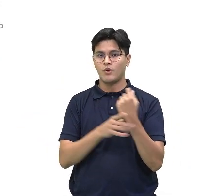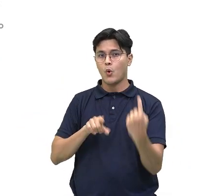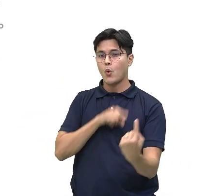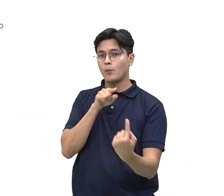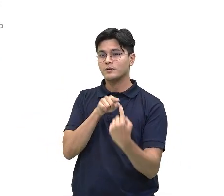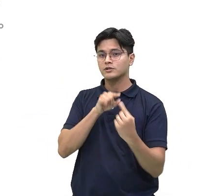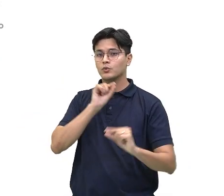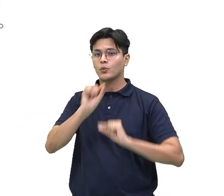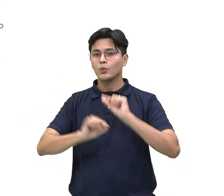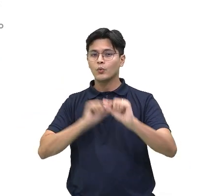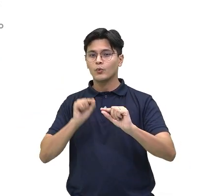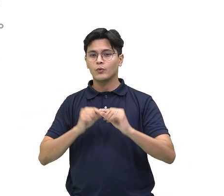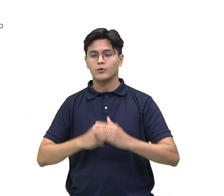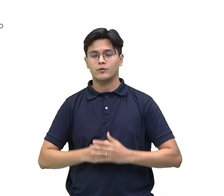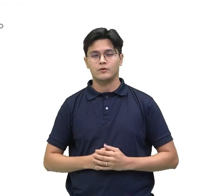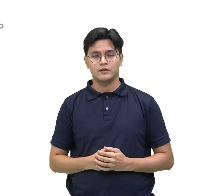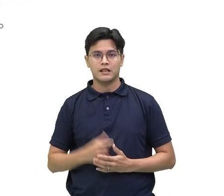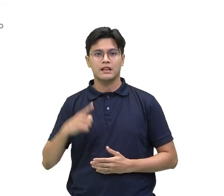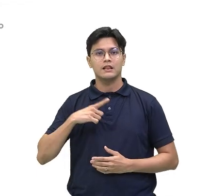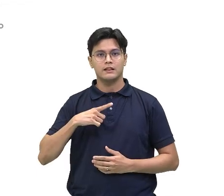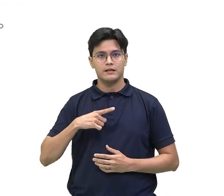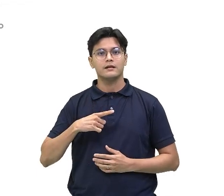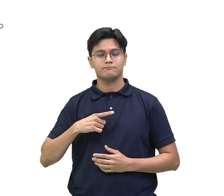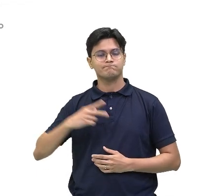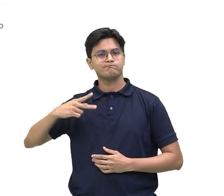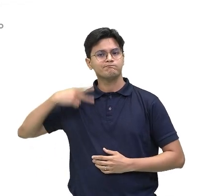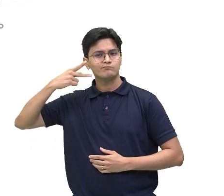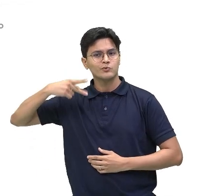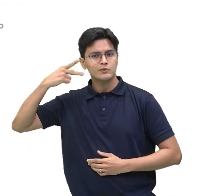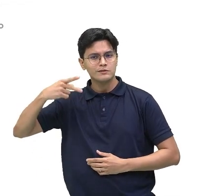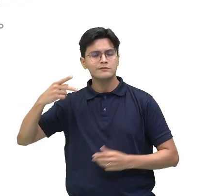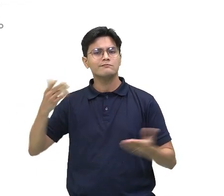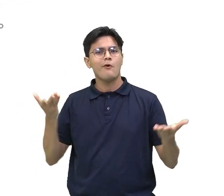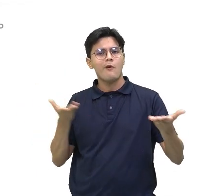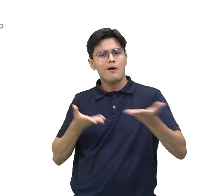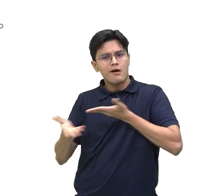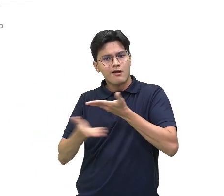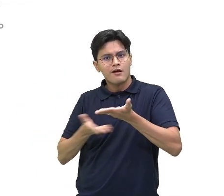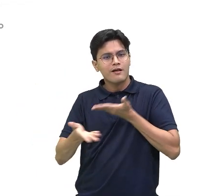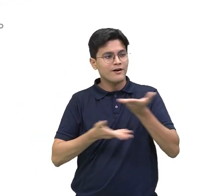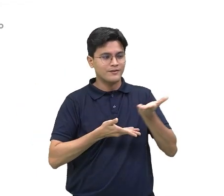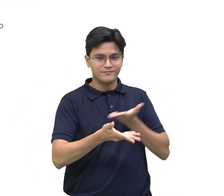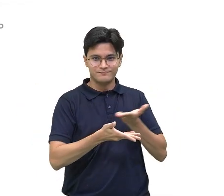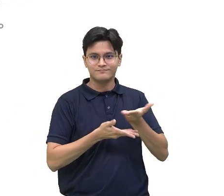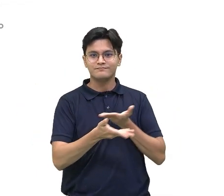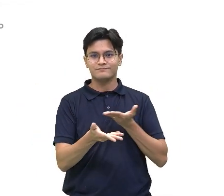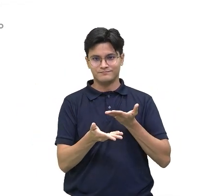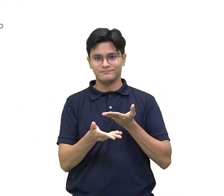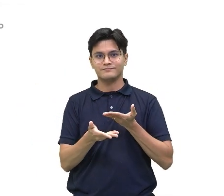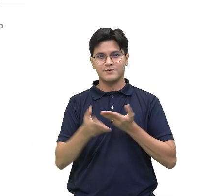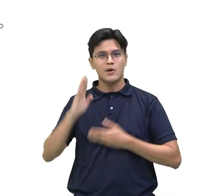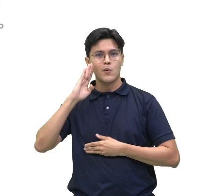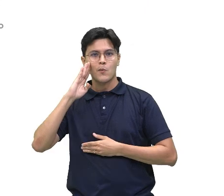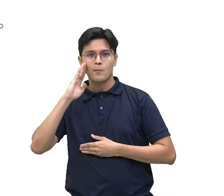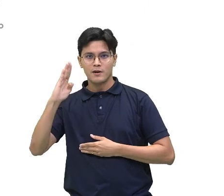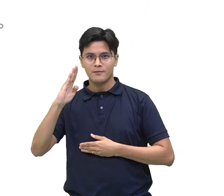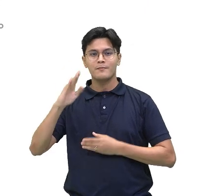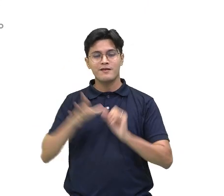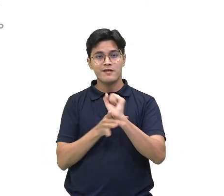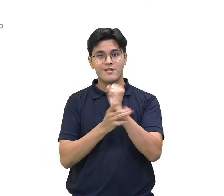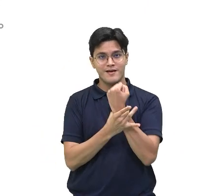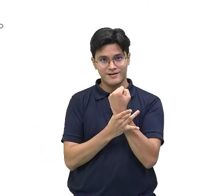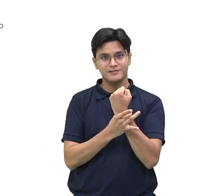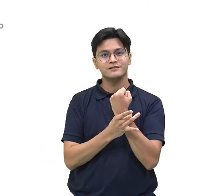essa parte, de ter essa relação política para visar posteriormente a parte da segurança desses países,